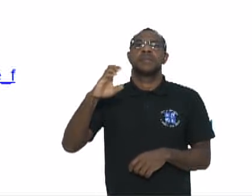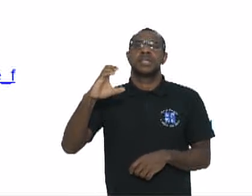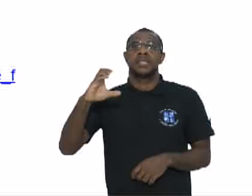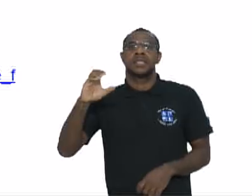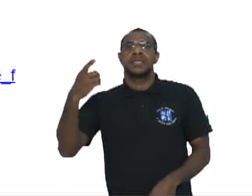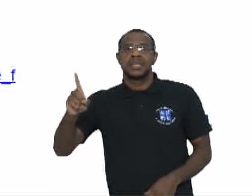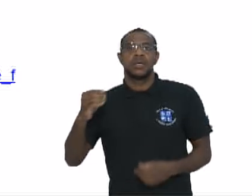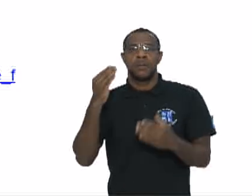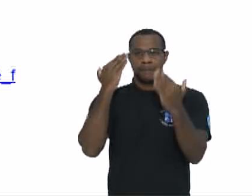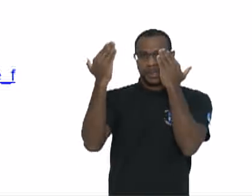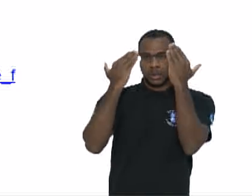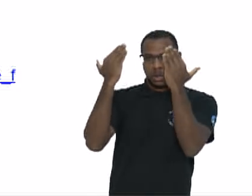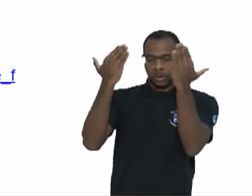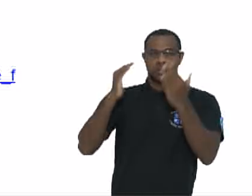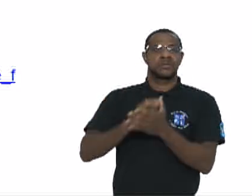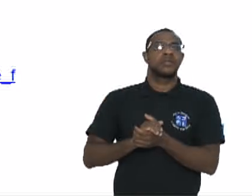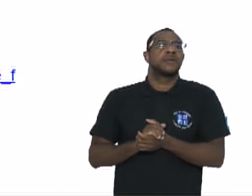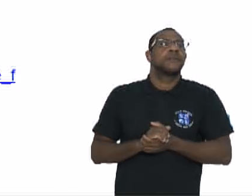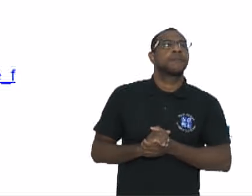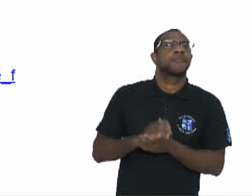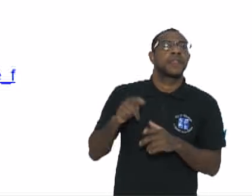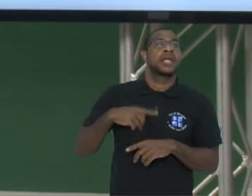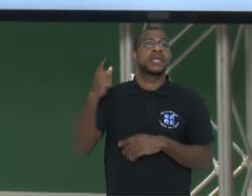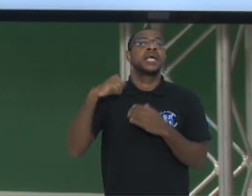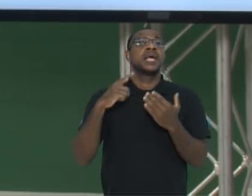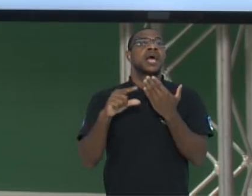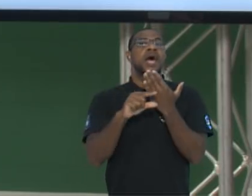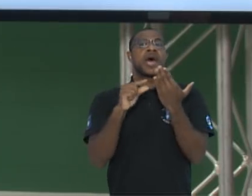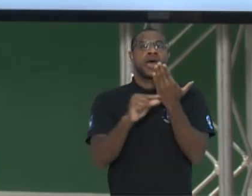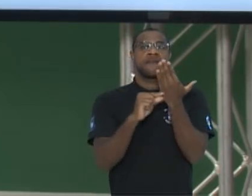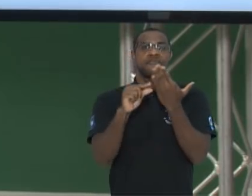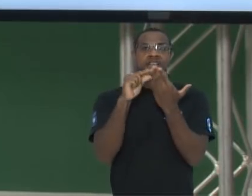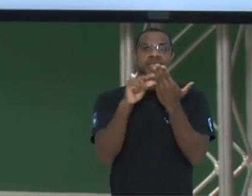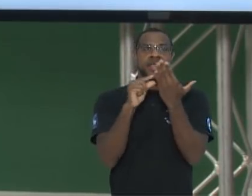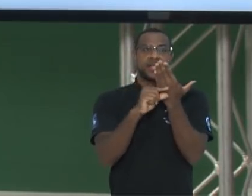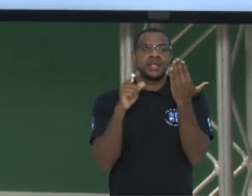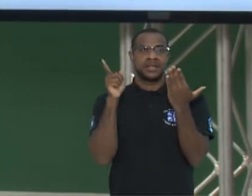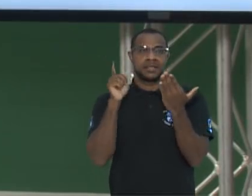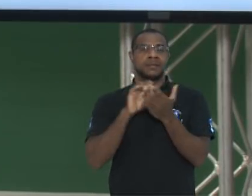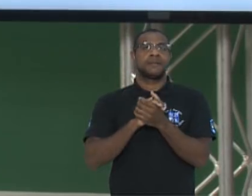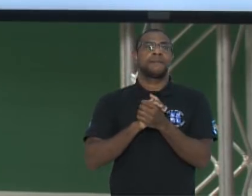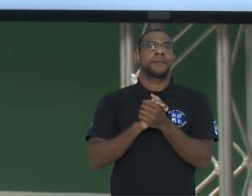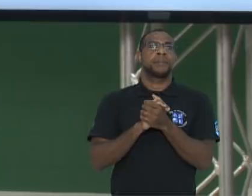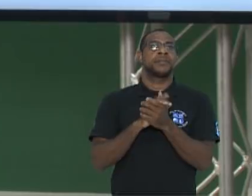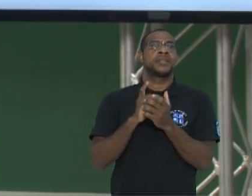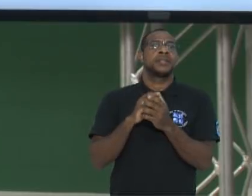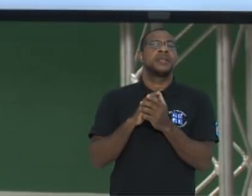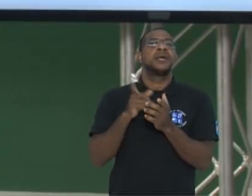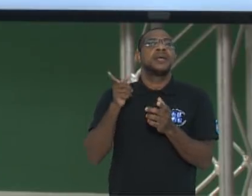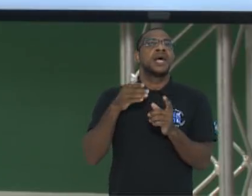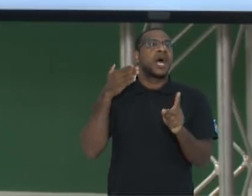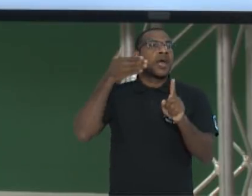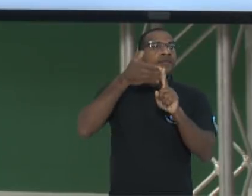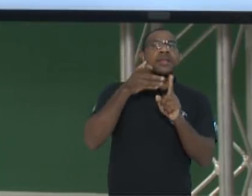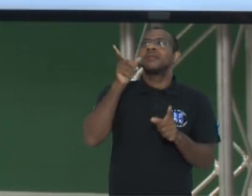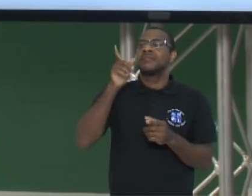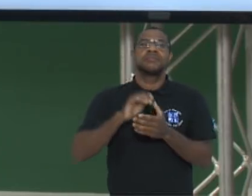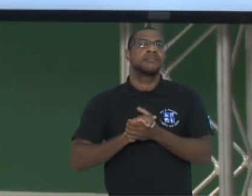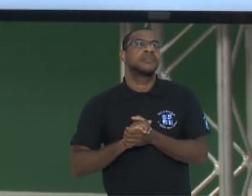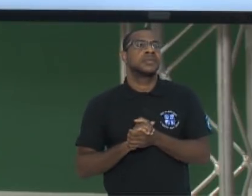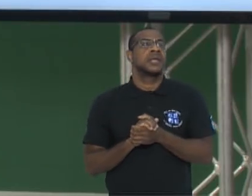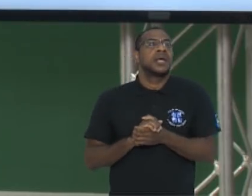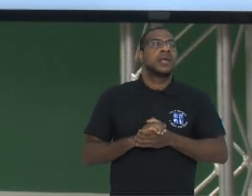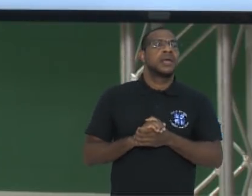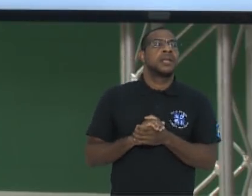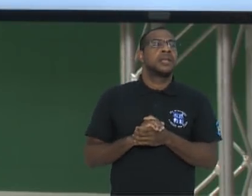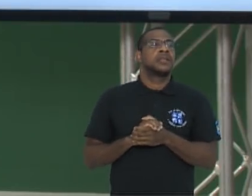interessarem por lerem o conto na íntegra e pesquisarem mais sobre as figuras de linguagens que nós aprendemos hoje, fiquem à vontade, ficam aí, né,